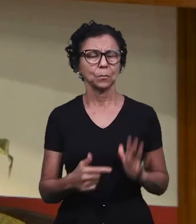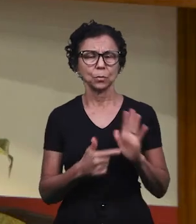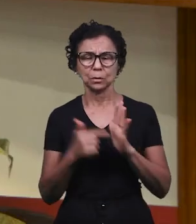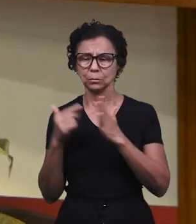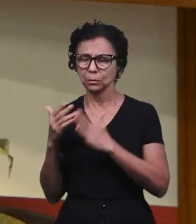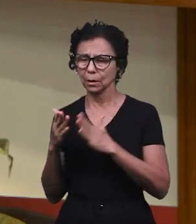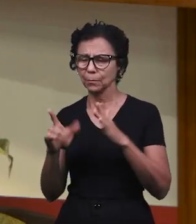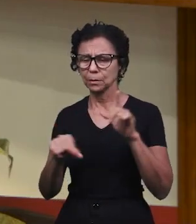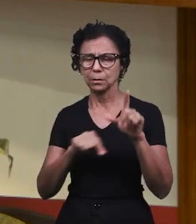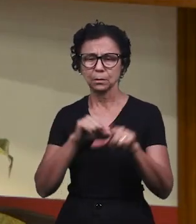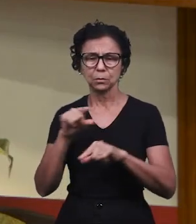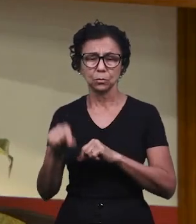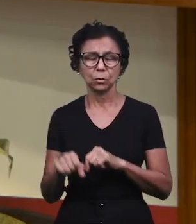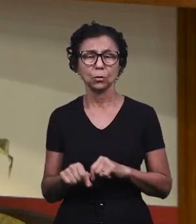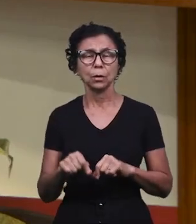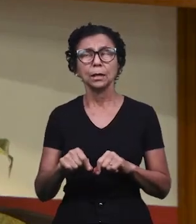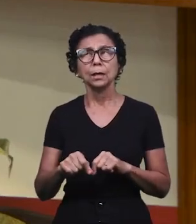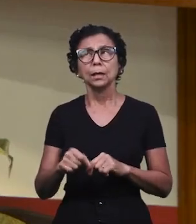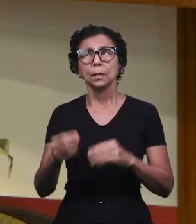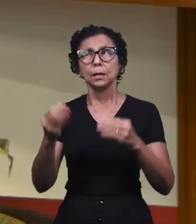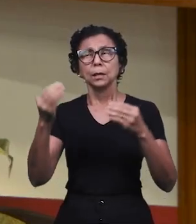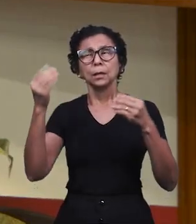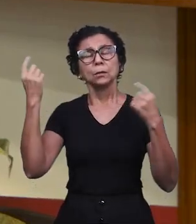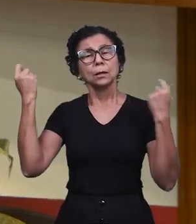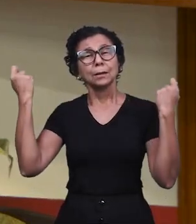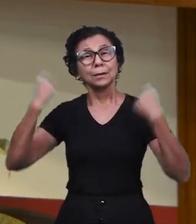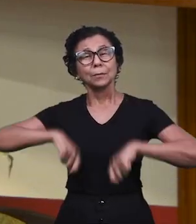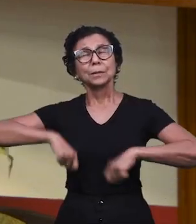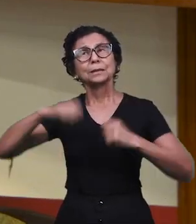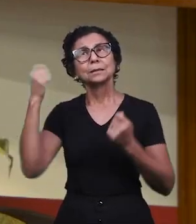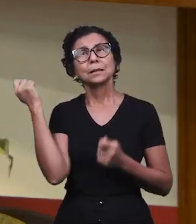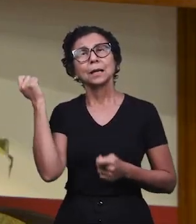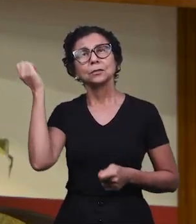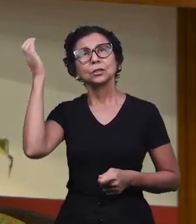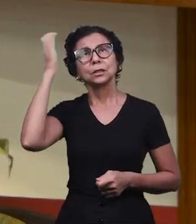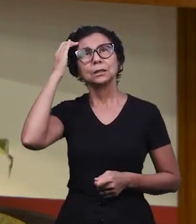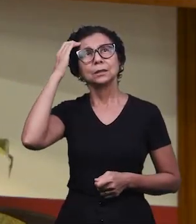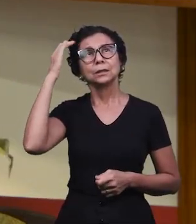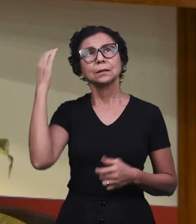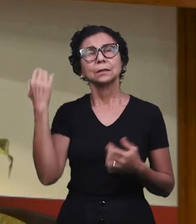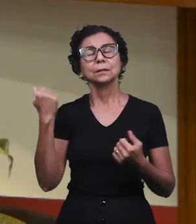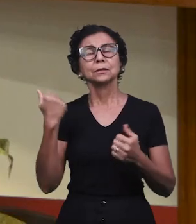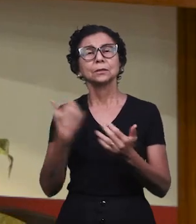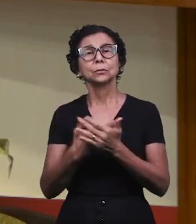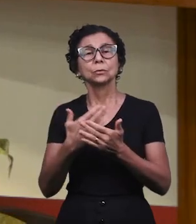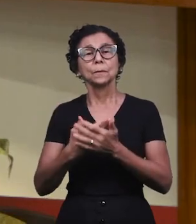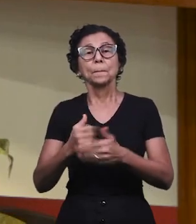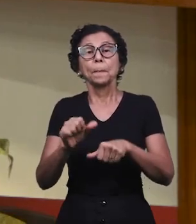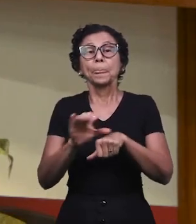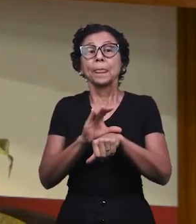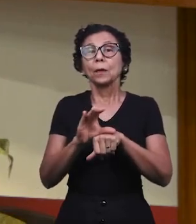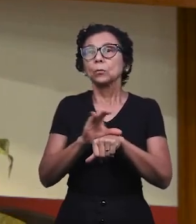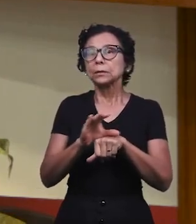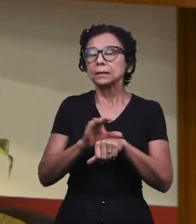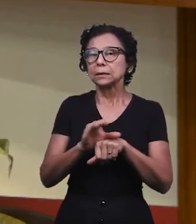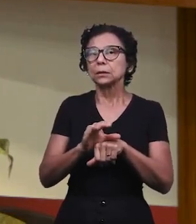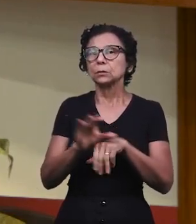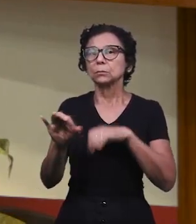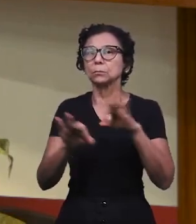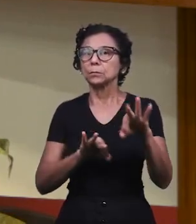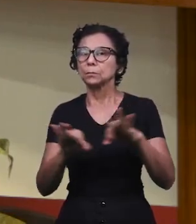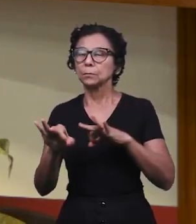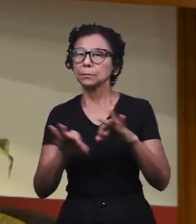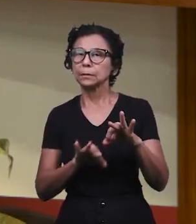essa capacidade de entender que nós precisávamos no momento realizar um cursinho preparatório, porque é lá que nós